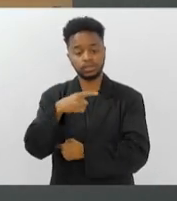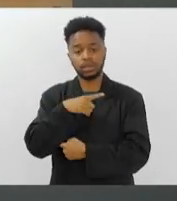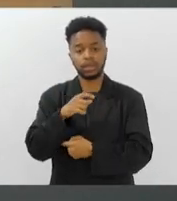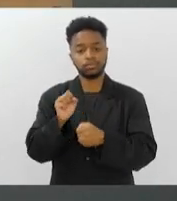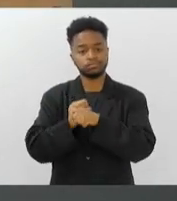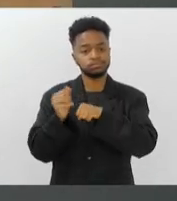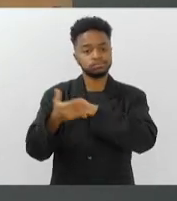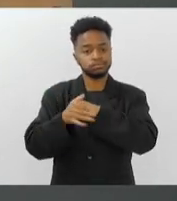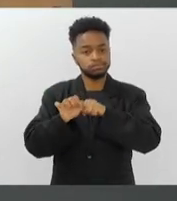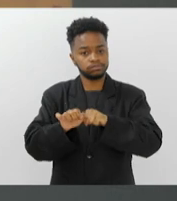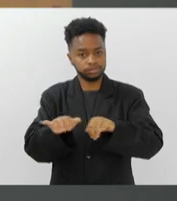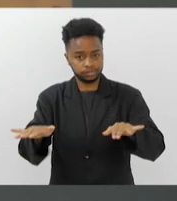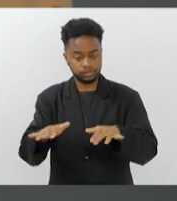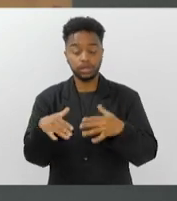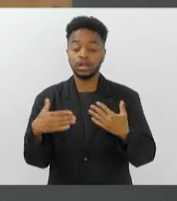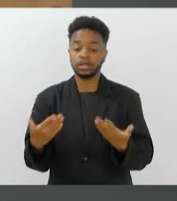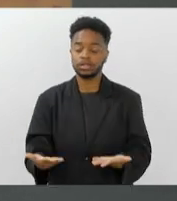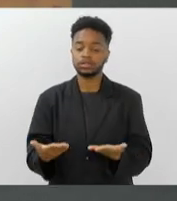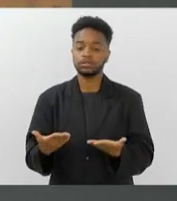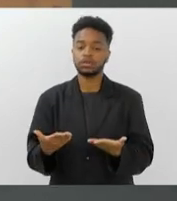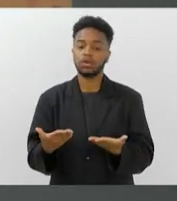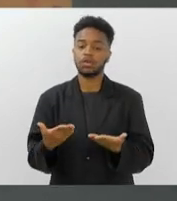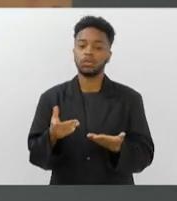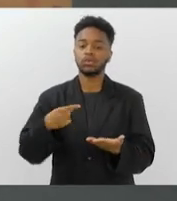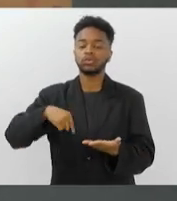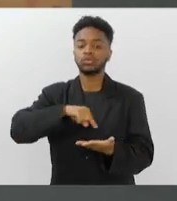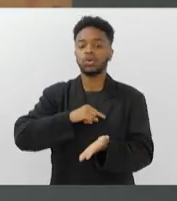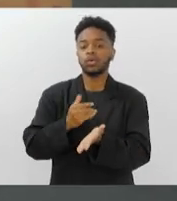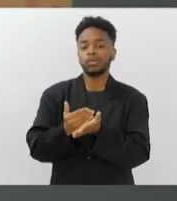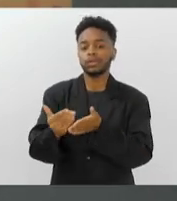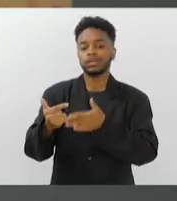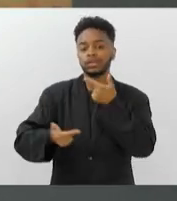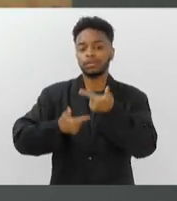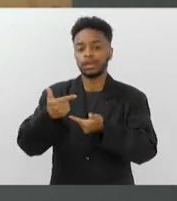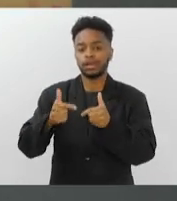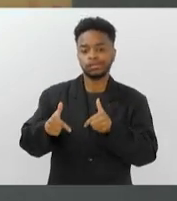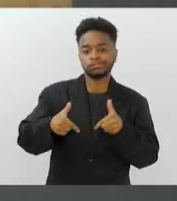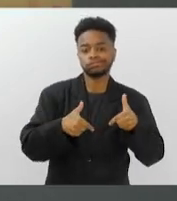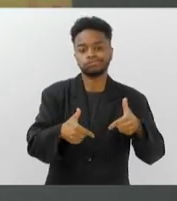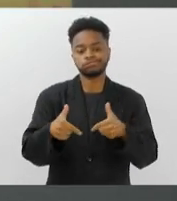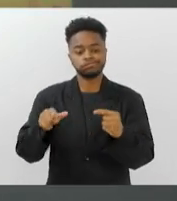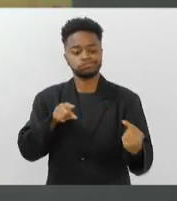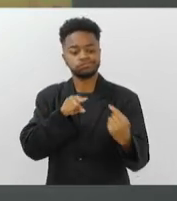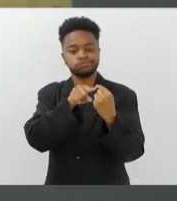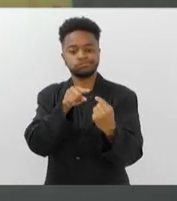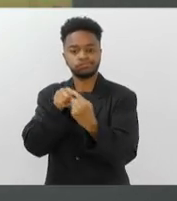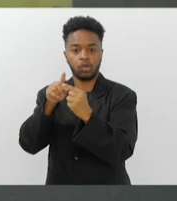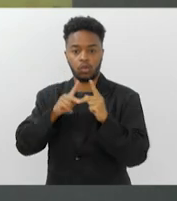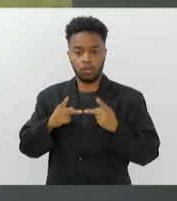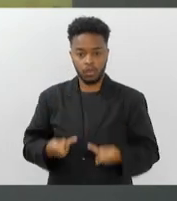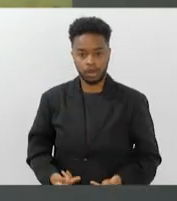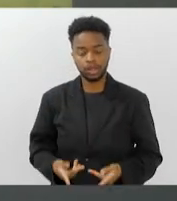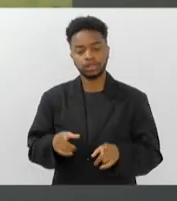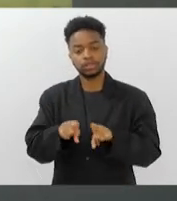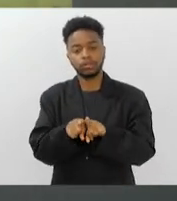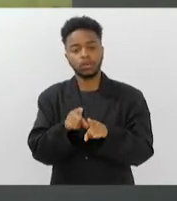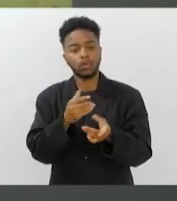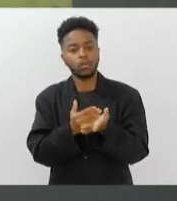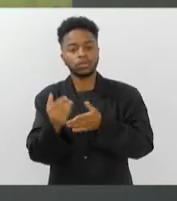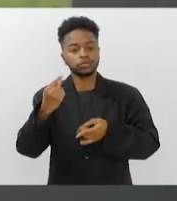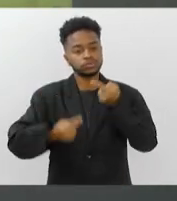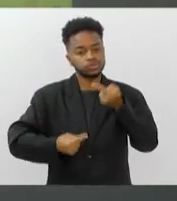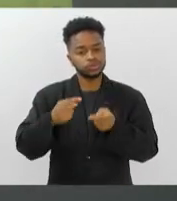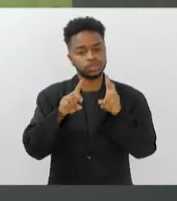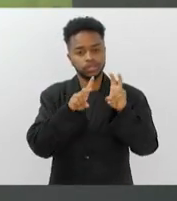da covid-19 né a gente passa então a trabalhar com ações humanitárias entendendo aí a gente já discutia então a questão da alimentação